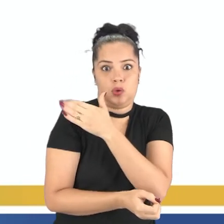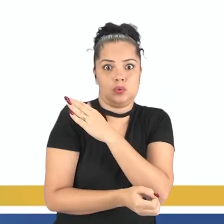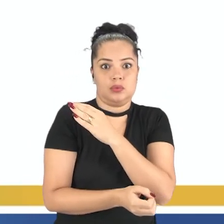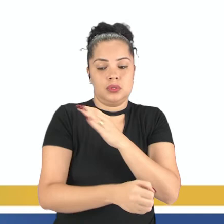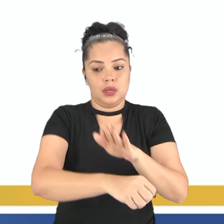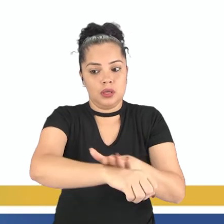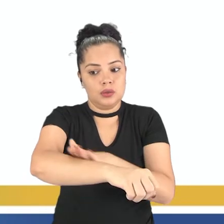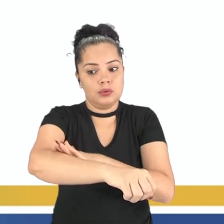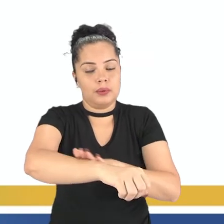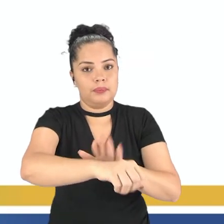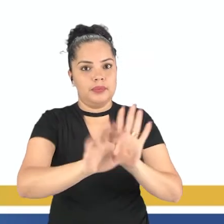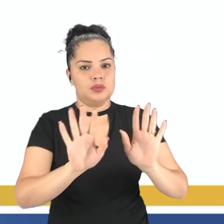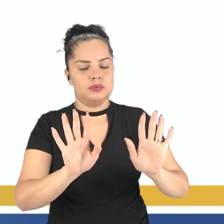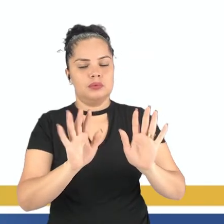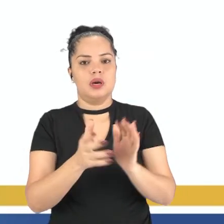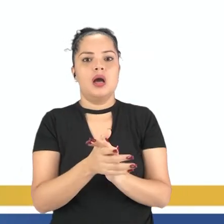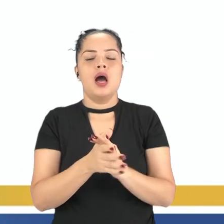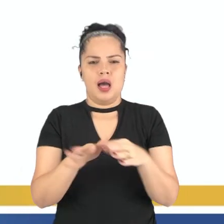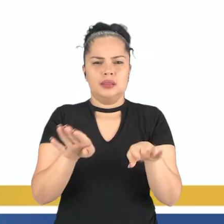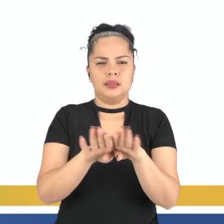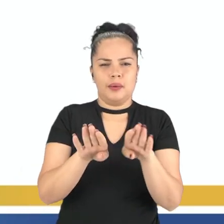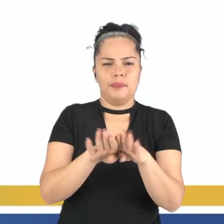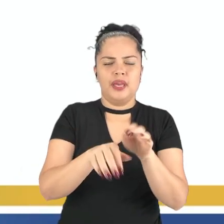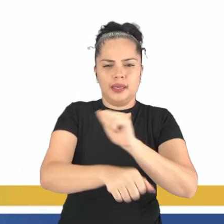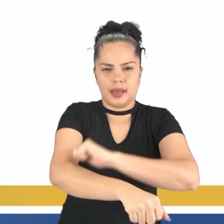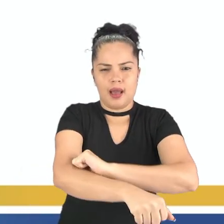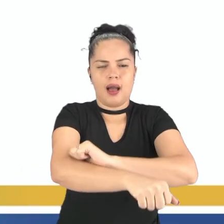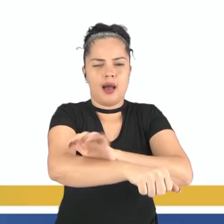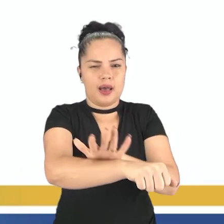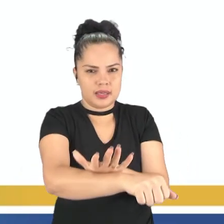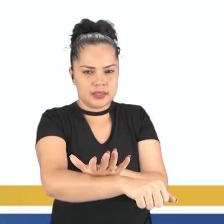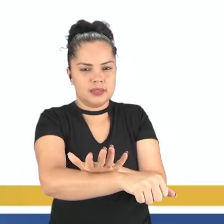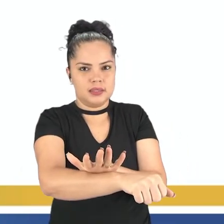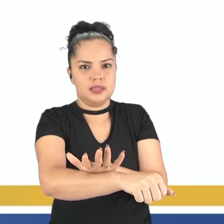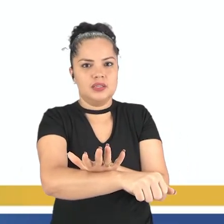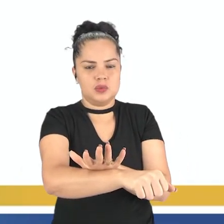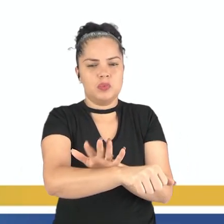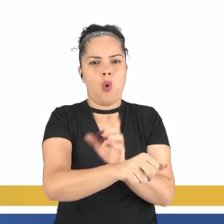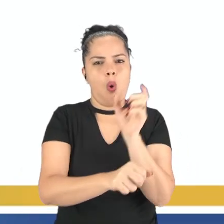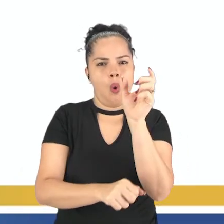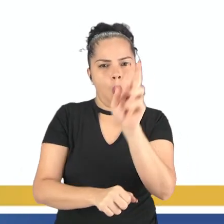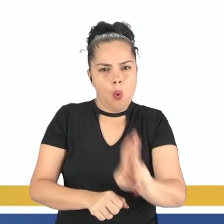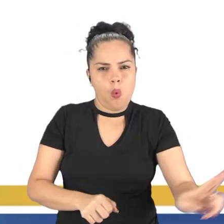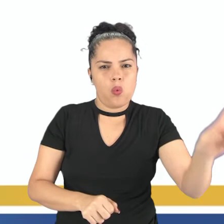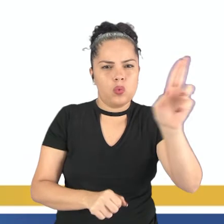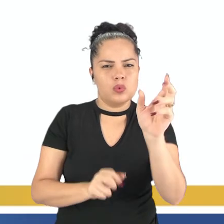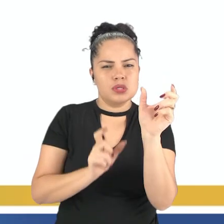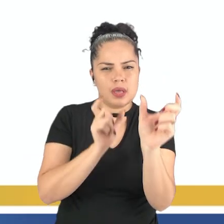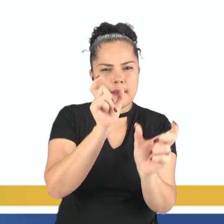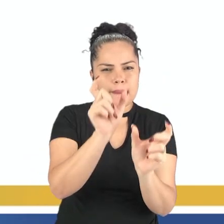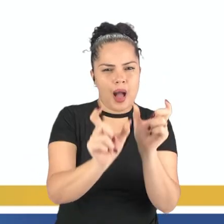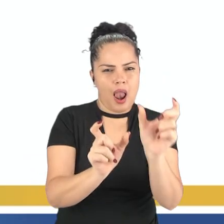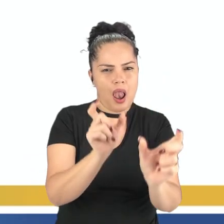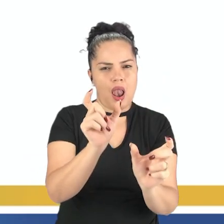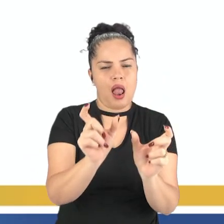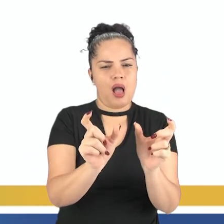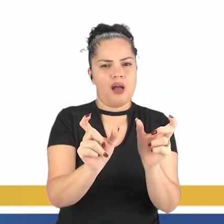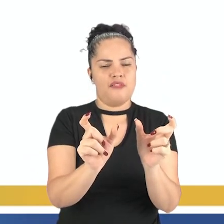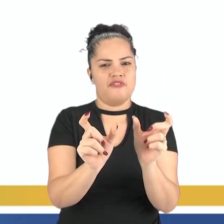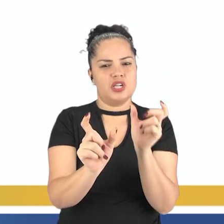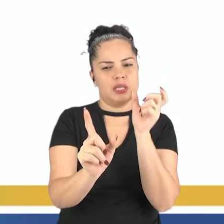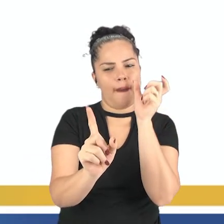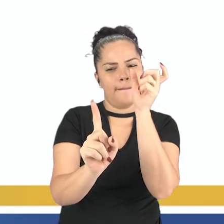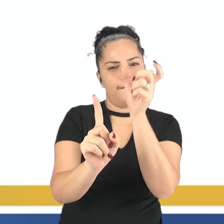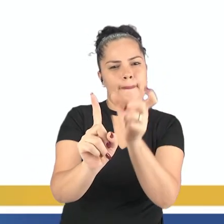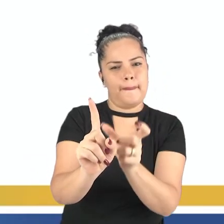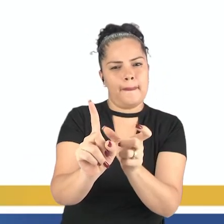racismo estrutural muito praticado, mesmo sem intenção ofensiva, é a adoção de eufemismos para se referir a negros ou pretos, como